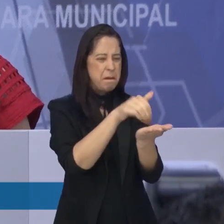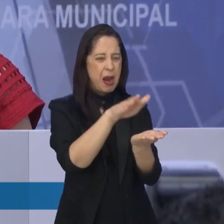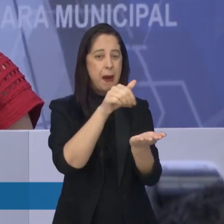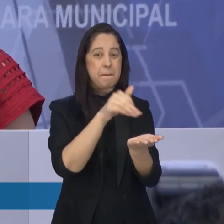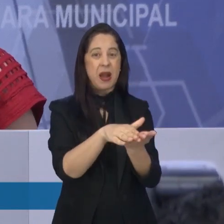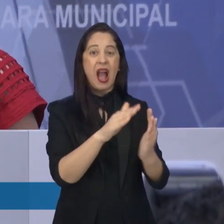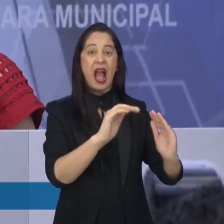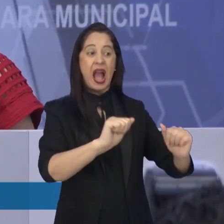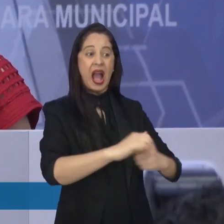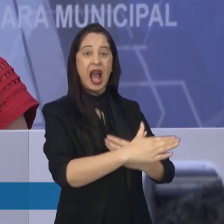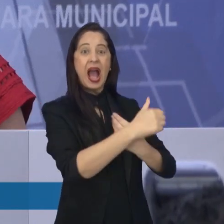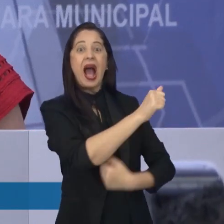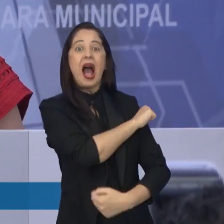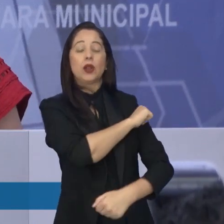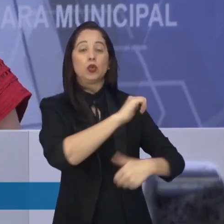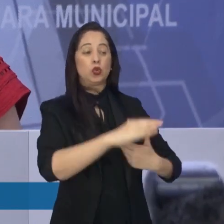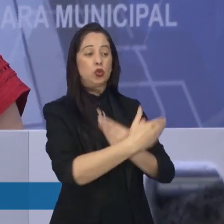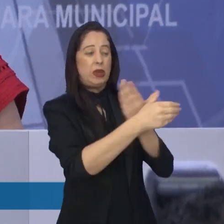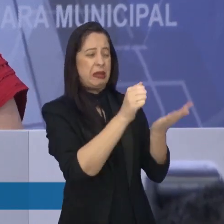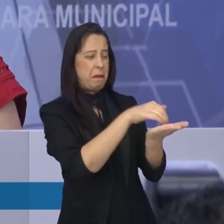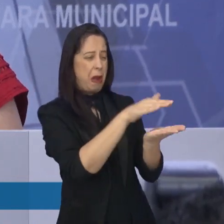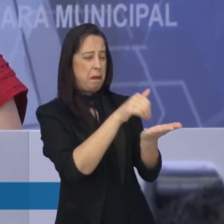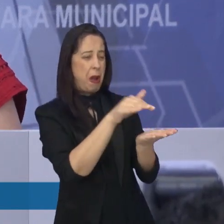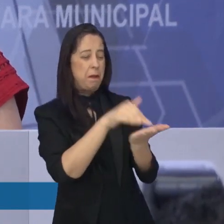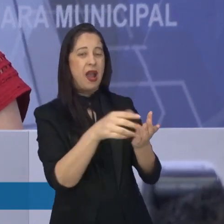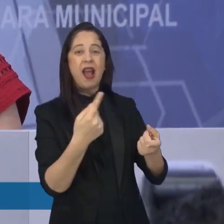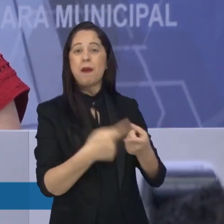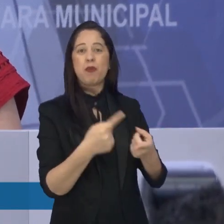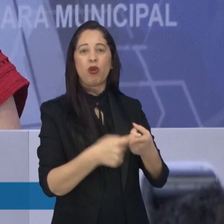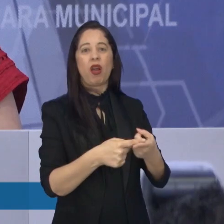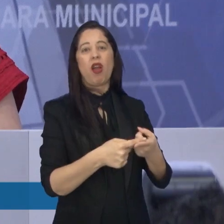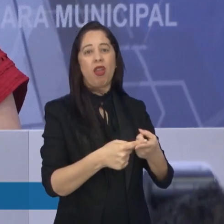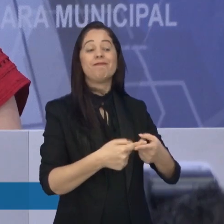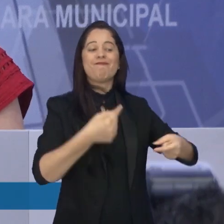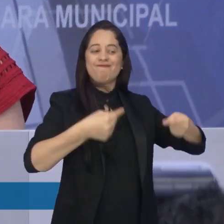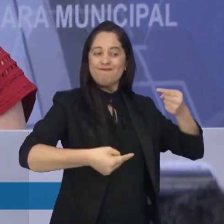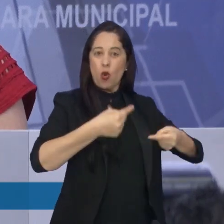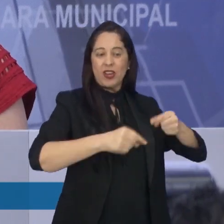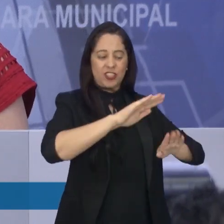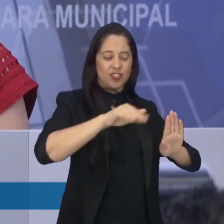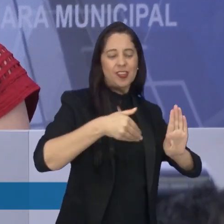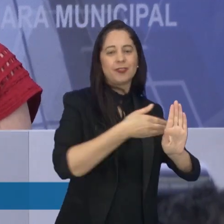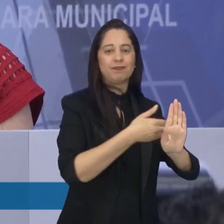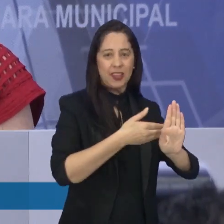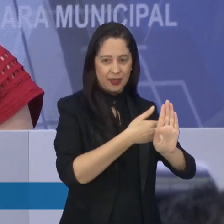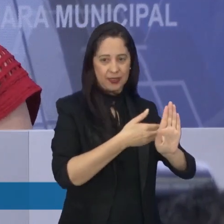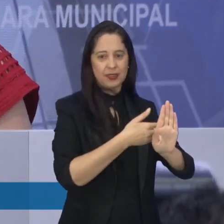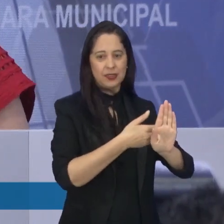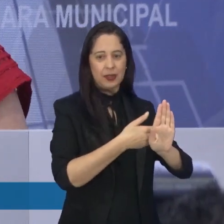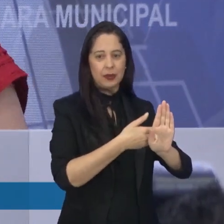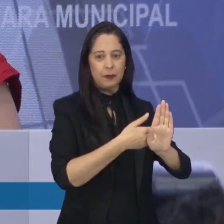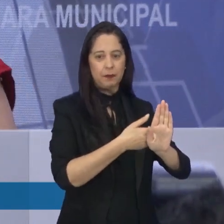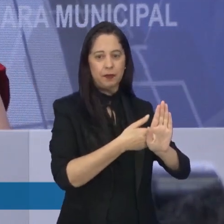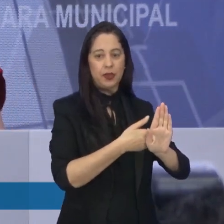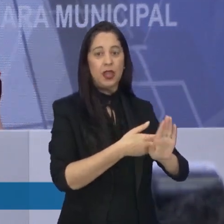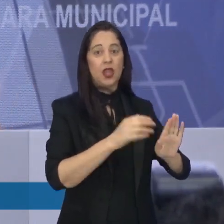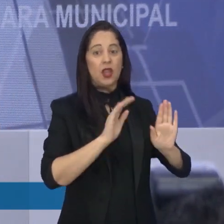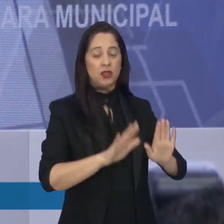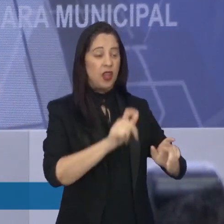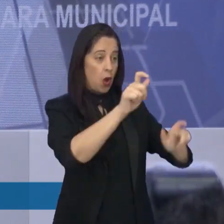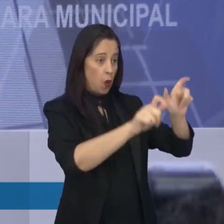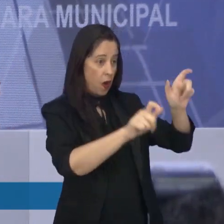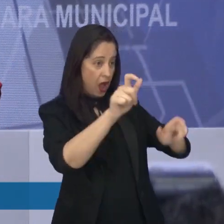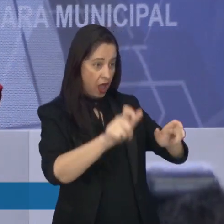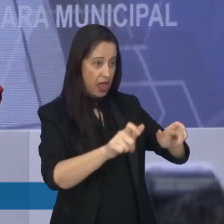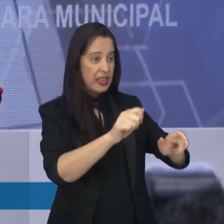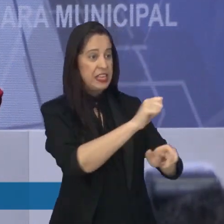daquela escola por motivo estritamente políticos, ou seja, alheios ao desempenho